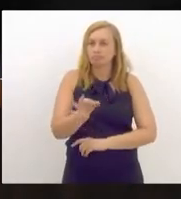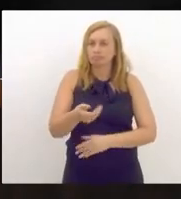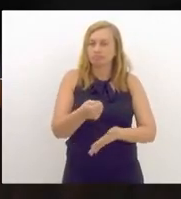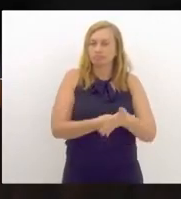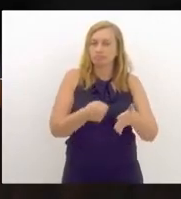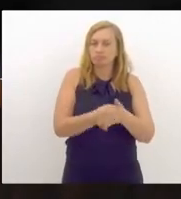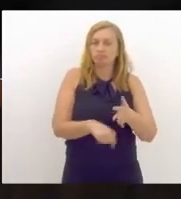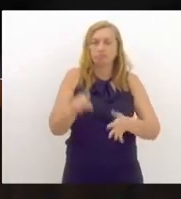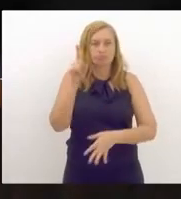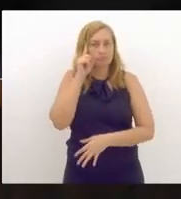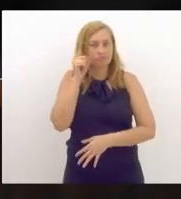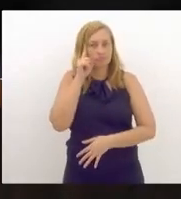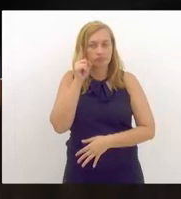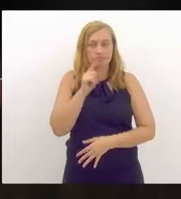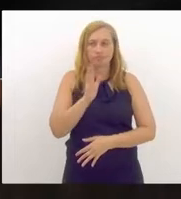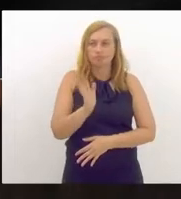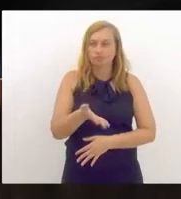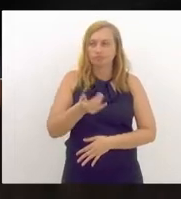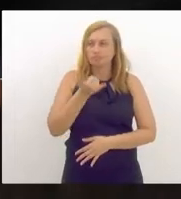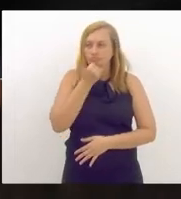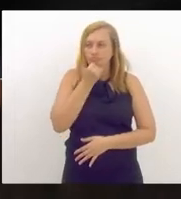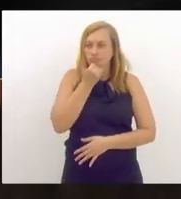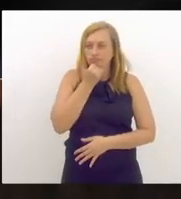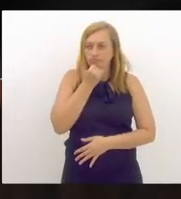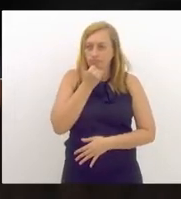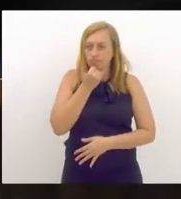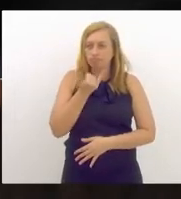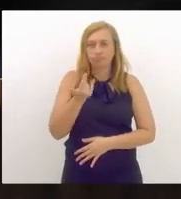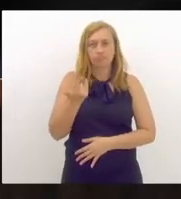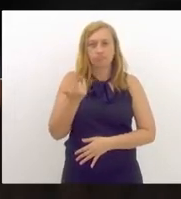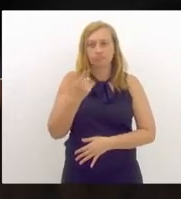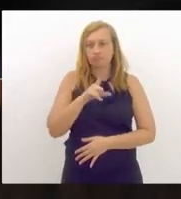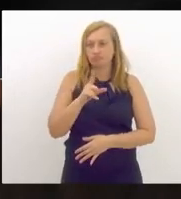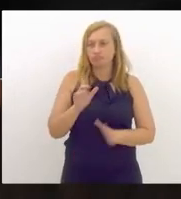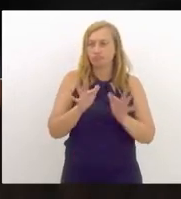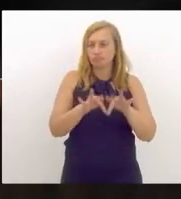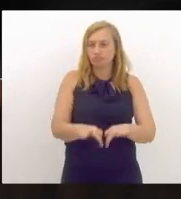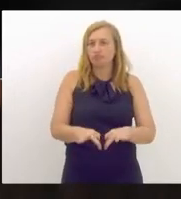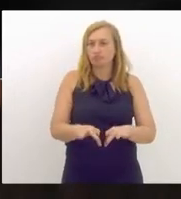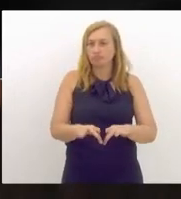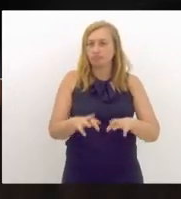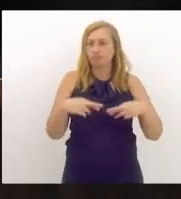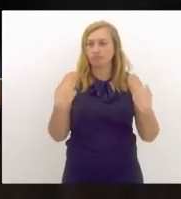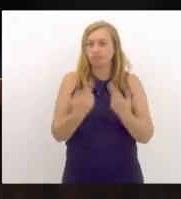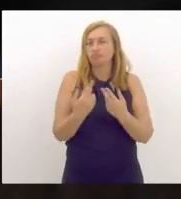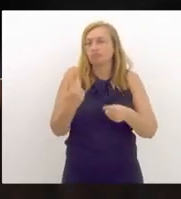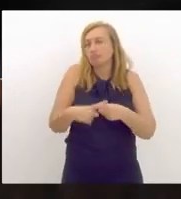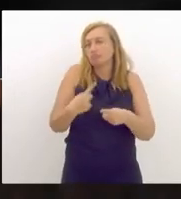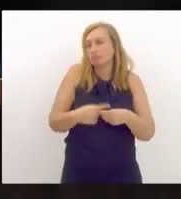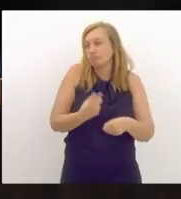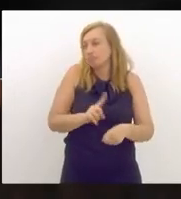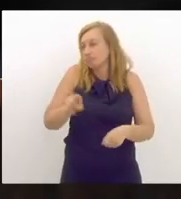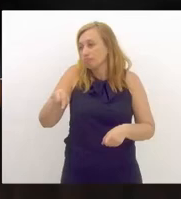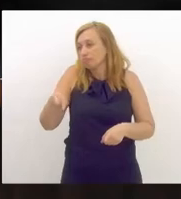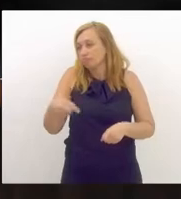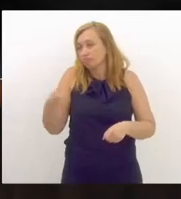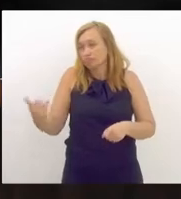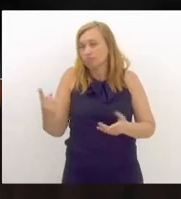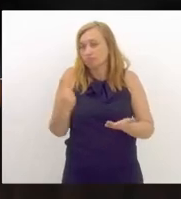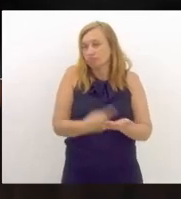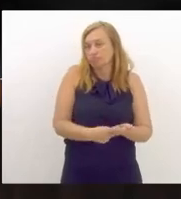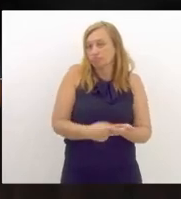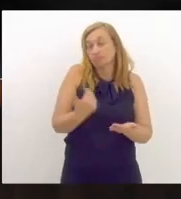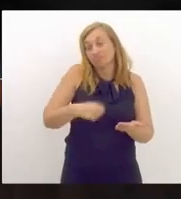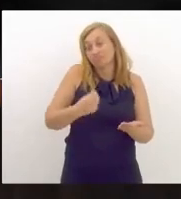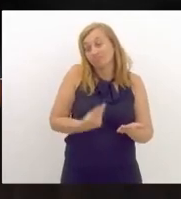uma luta constante de já eu peço desculpas casa não possa ficar até o final da sessão porque vou ter um outro compromisso Então se precisar